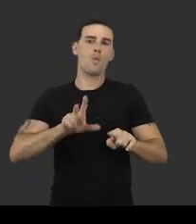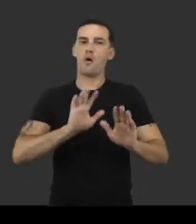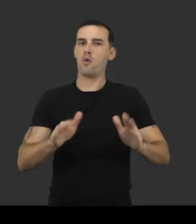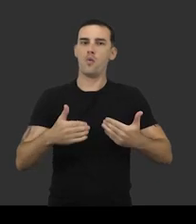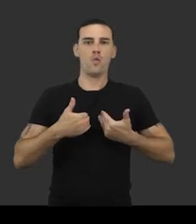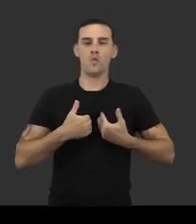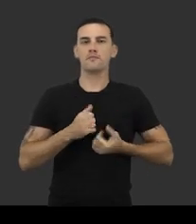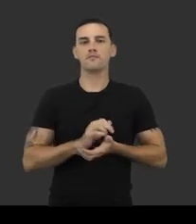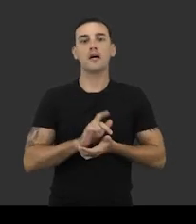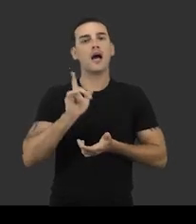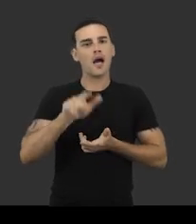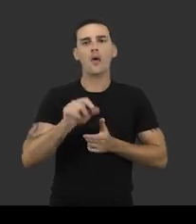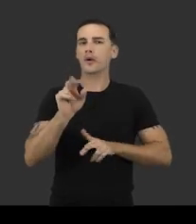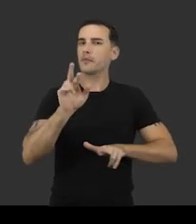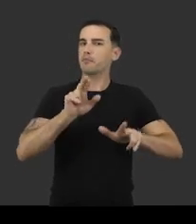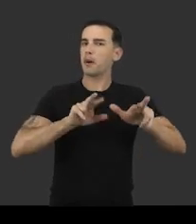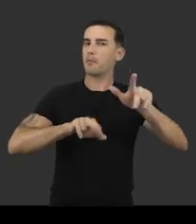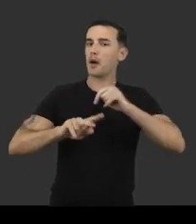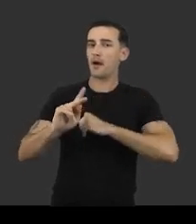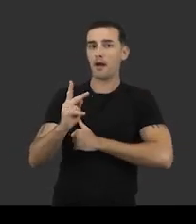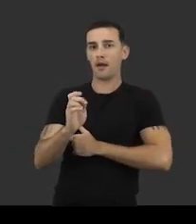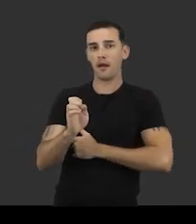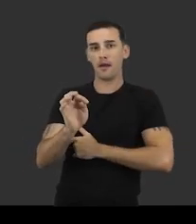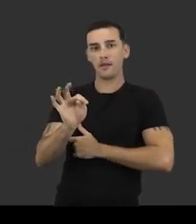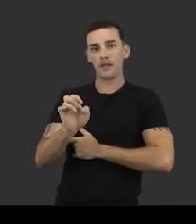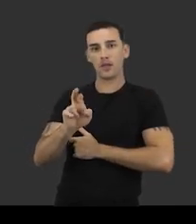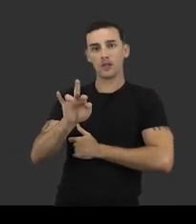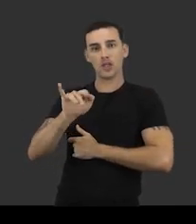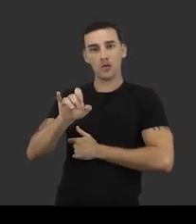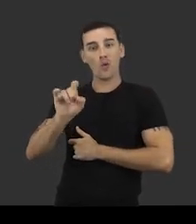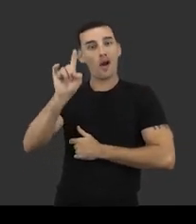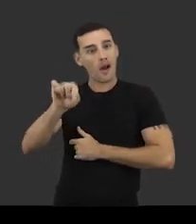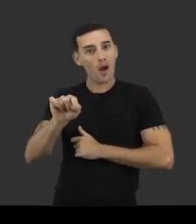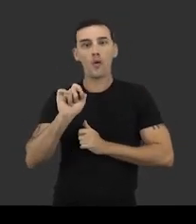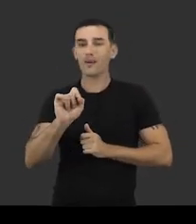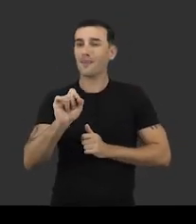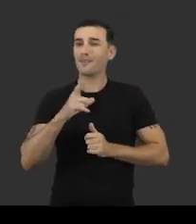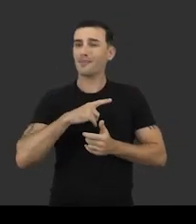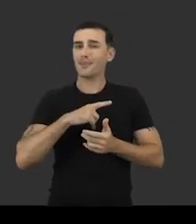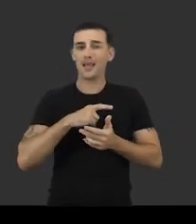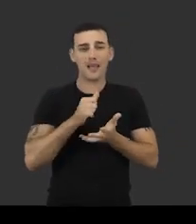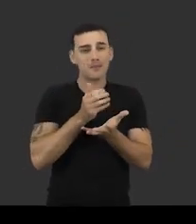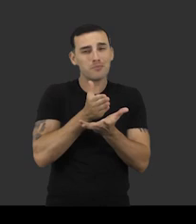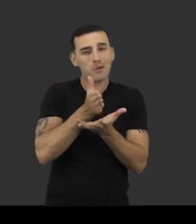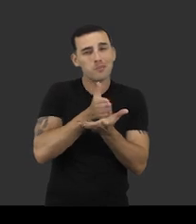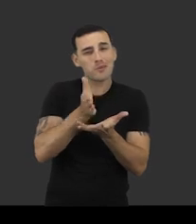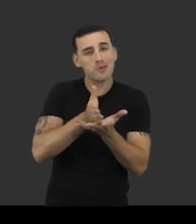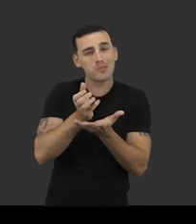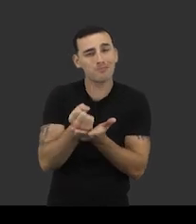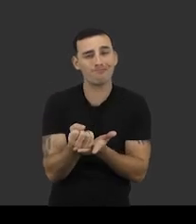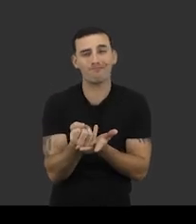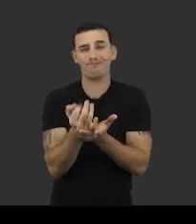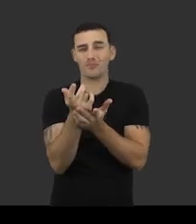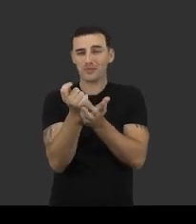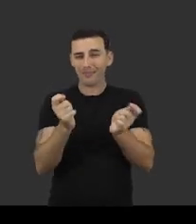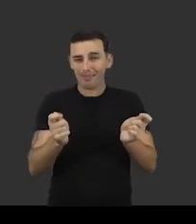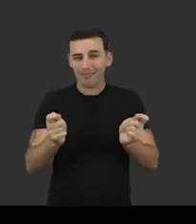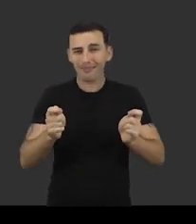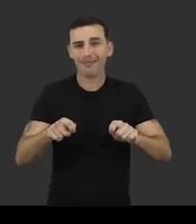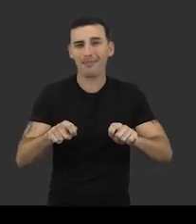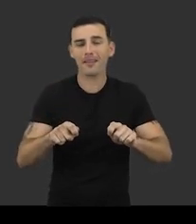né? É heterogêneo, estamos falando de um espectro, temos aí um leque de possibilidades. Então, pessoas